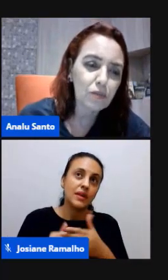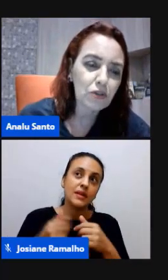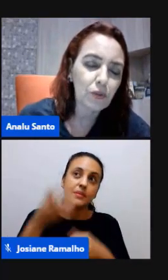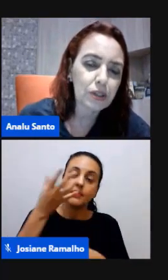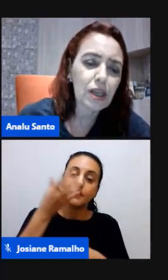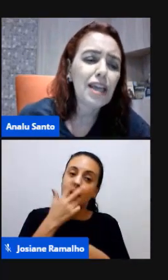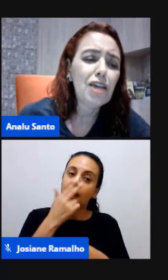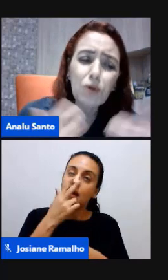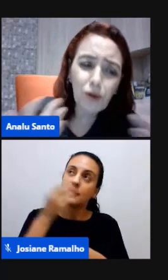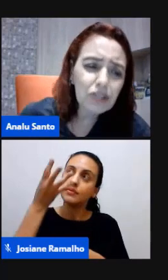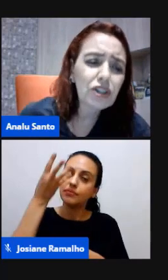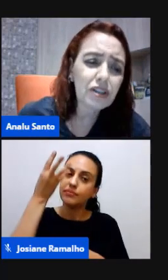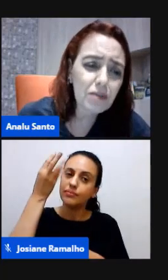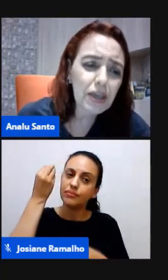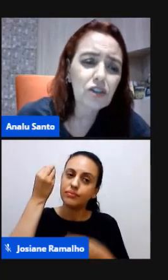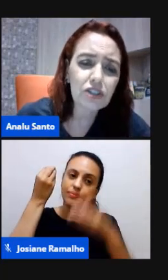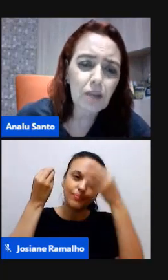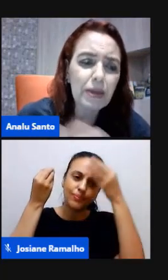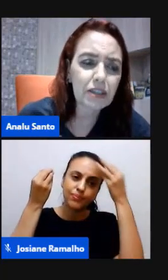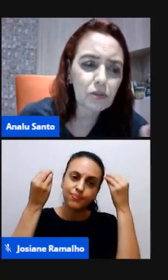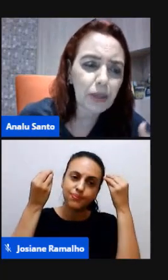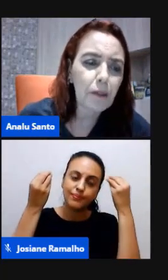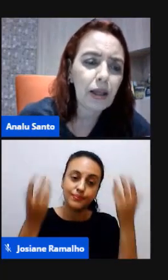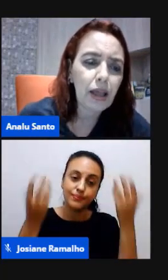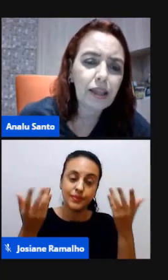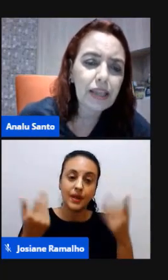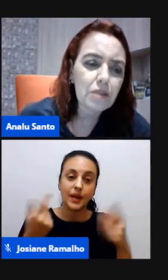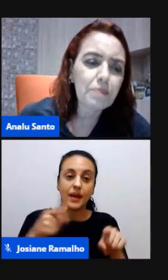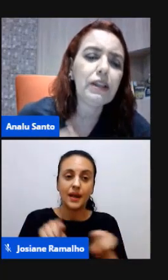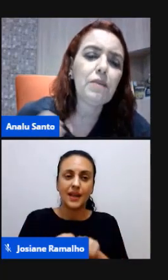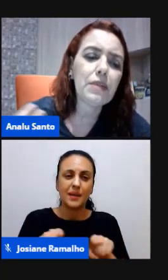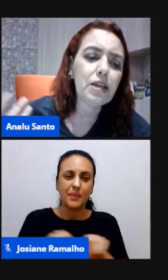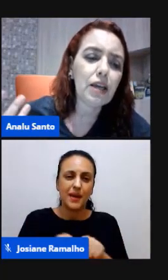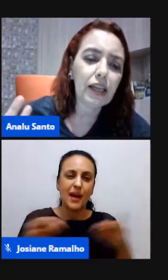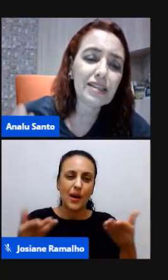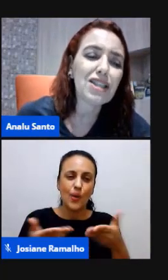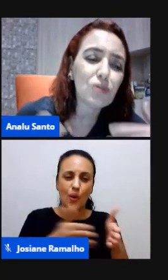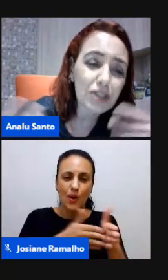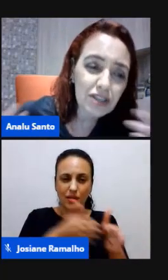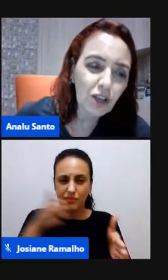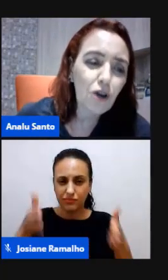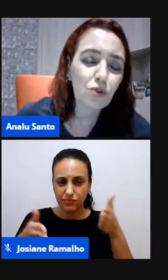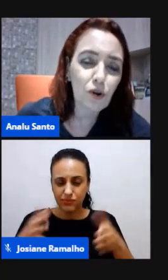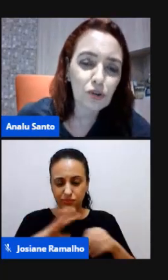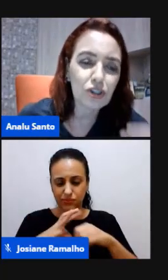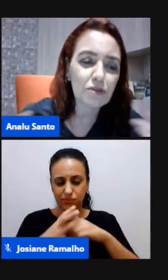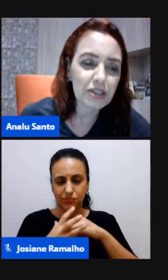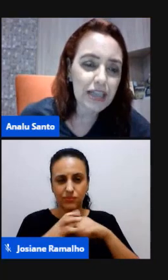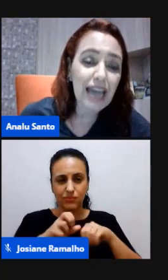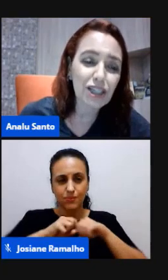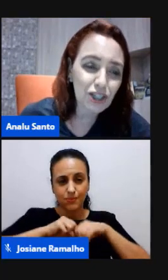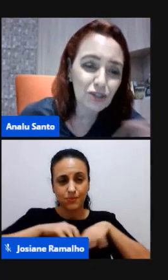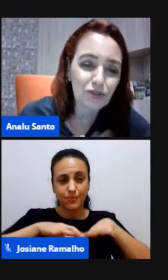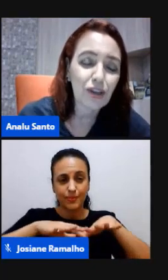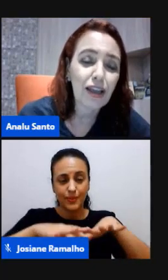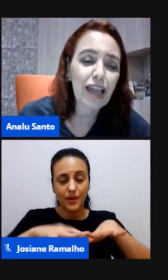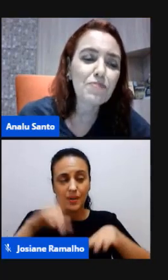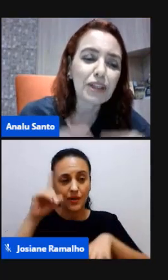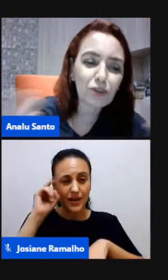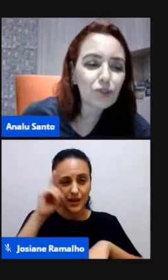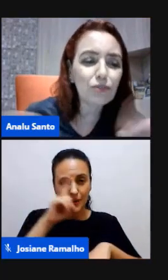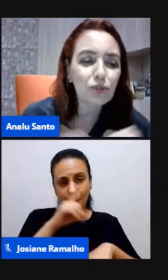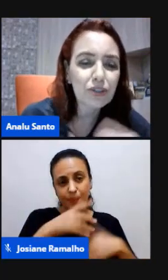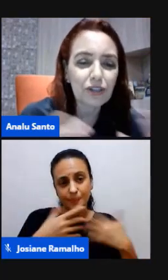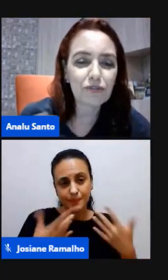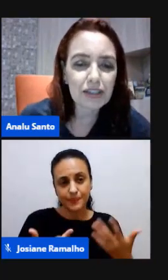esquece de algumas coisas. E por conta de que também a gente está passando nessa pandemia, né? Se Deus quiser, logo, logo a gente sai disso, né?